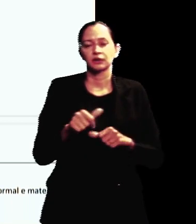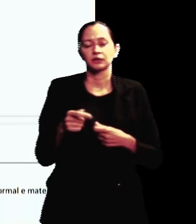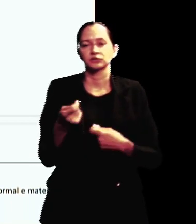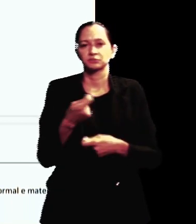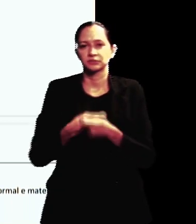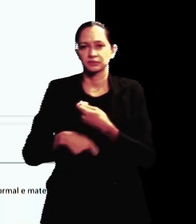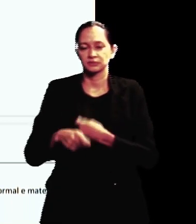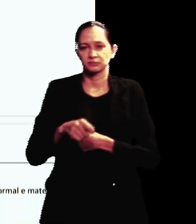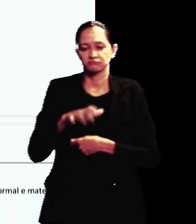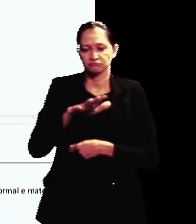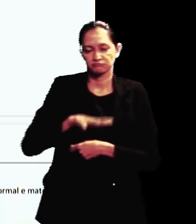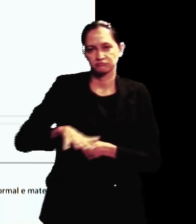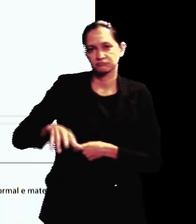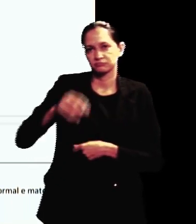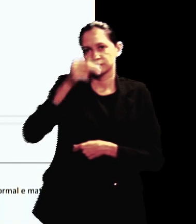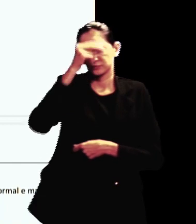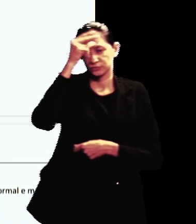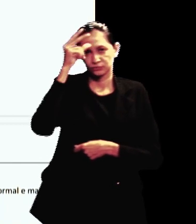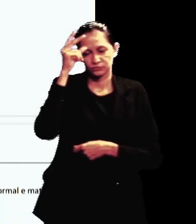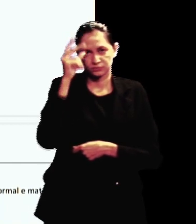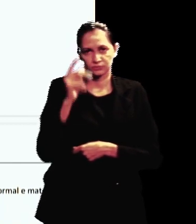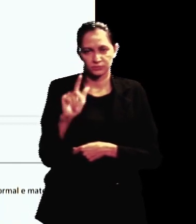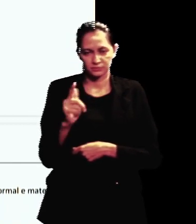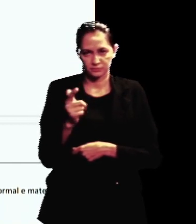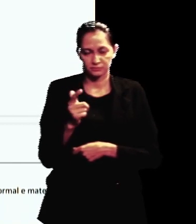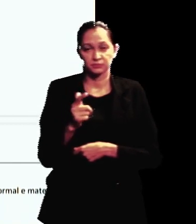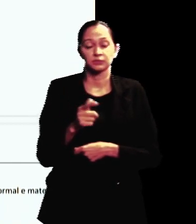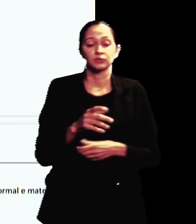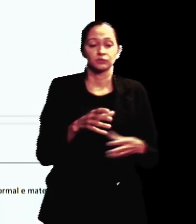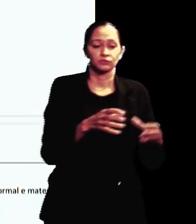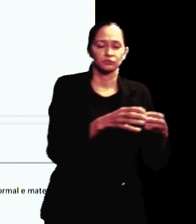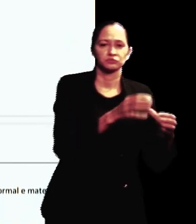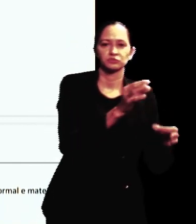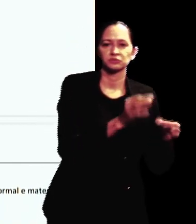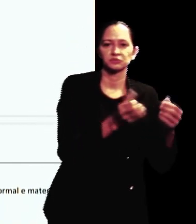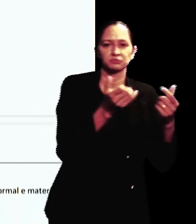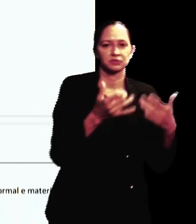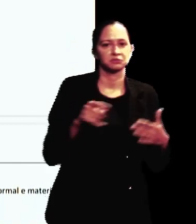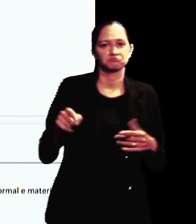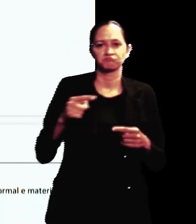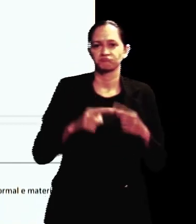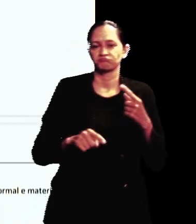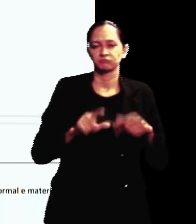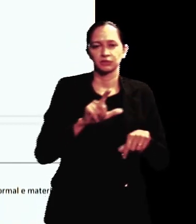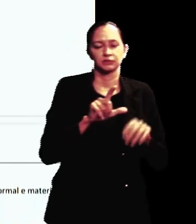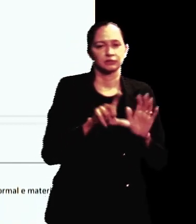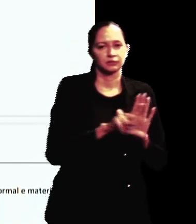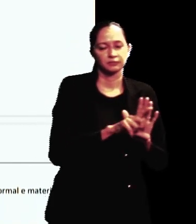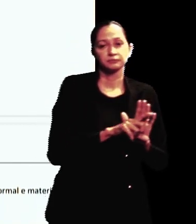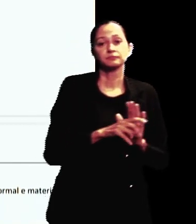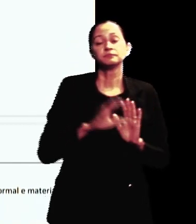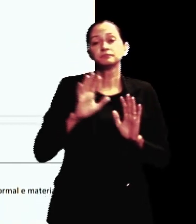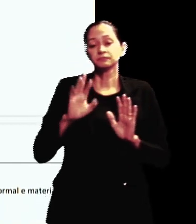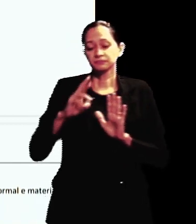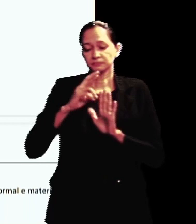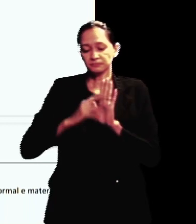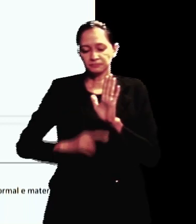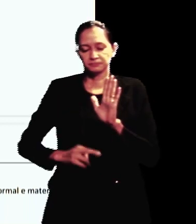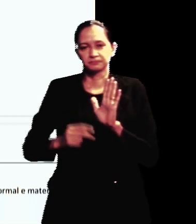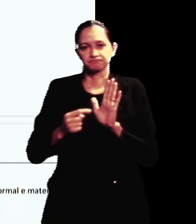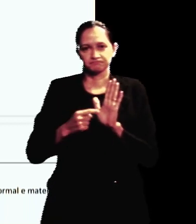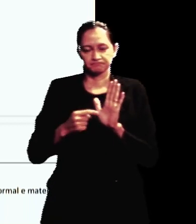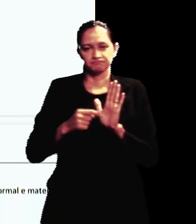Municipal. Procuradoria manifestou-se pela ilegalidade do projeto, relator Pedro Azulão Júnior pela aprovação